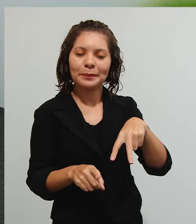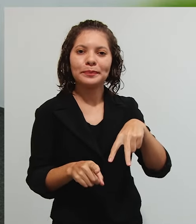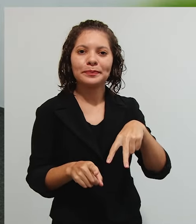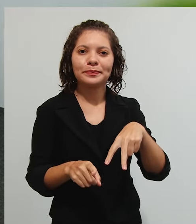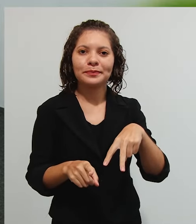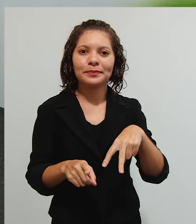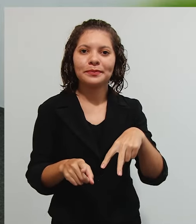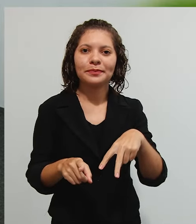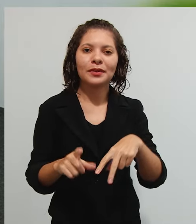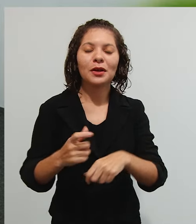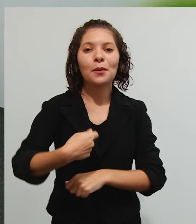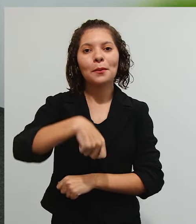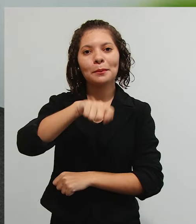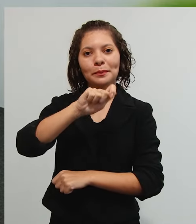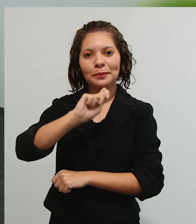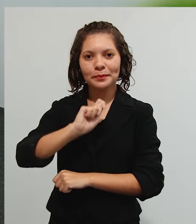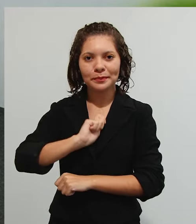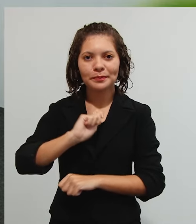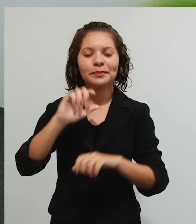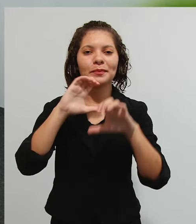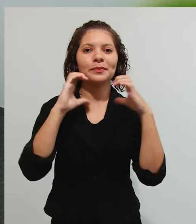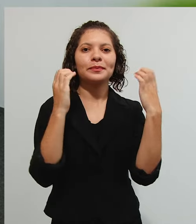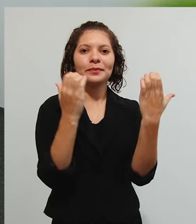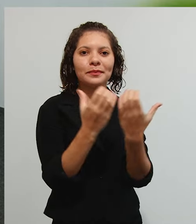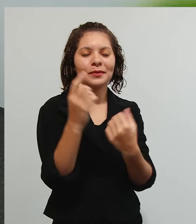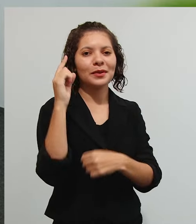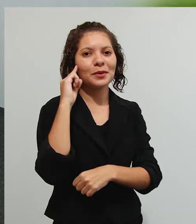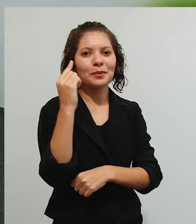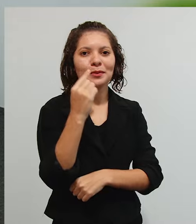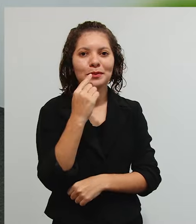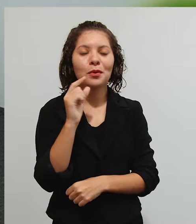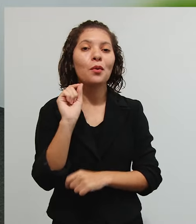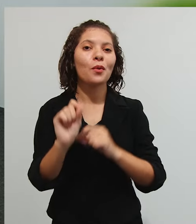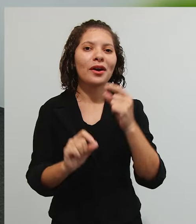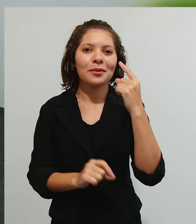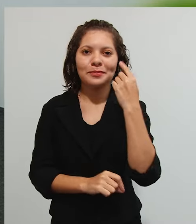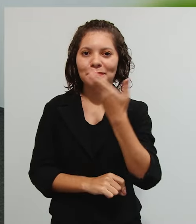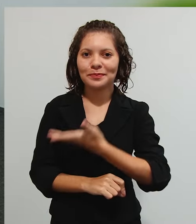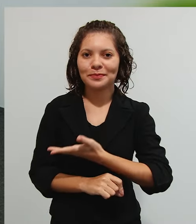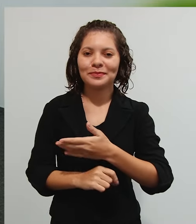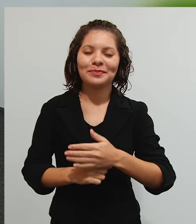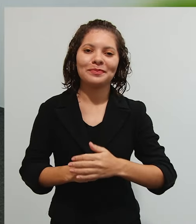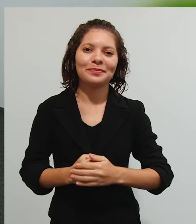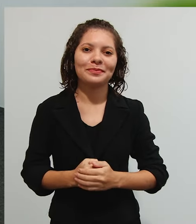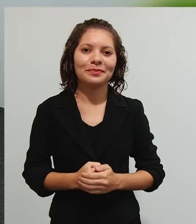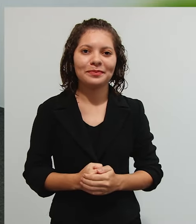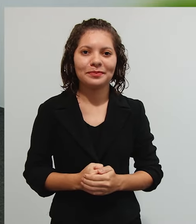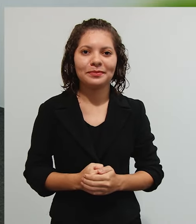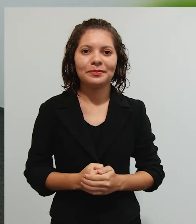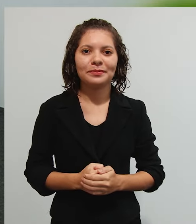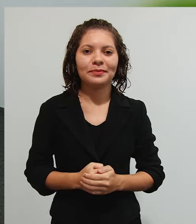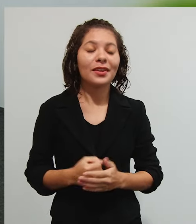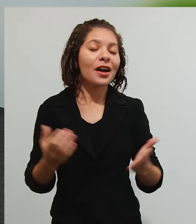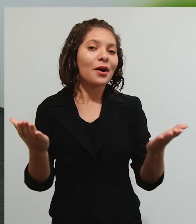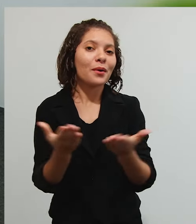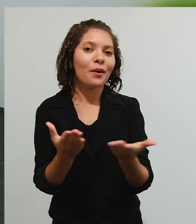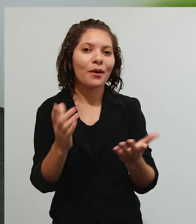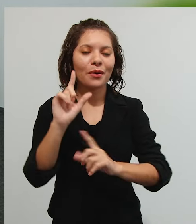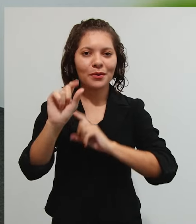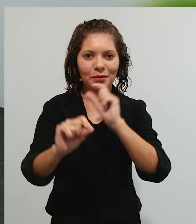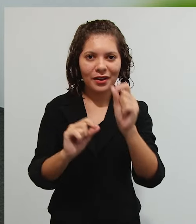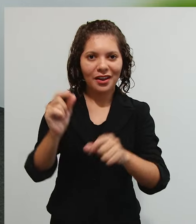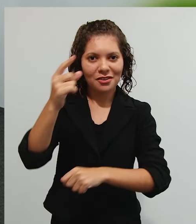uma calça jeans. O sinal que me identifica na comunidade surda é este.